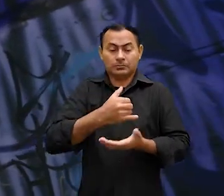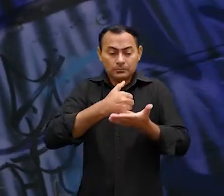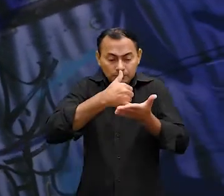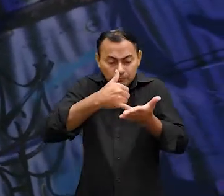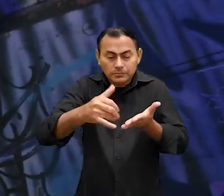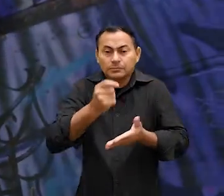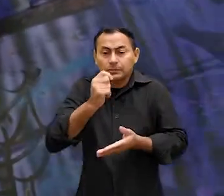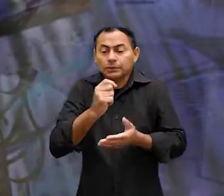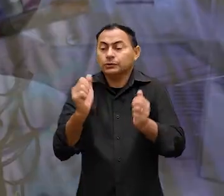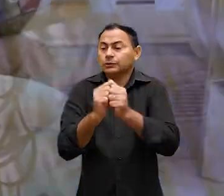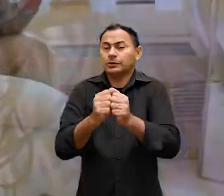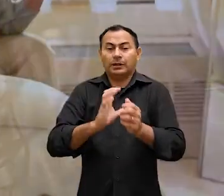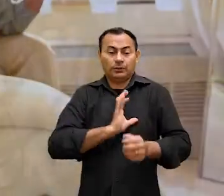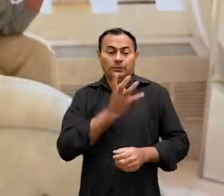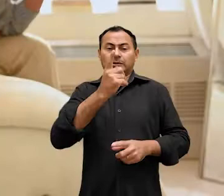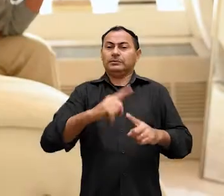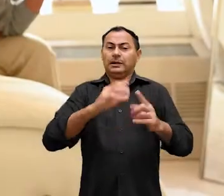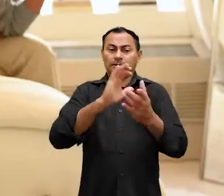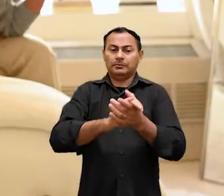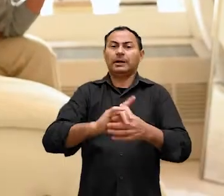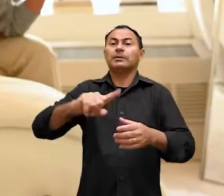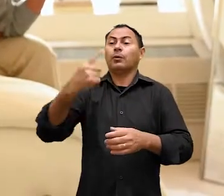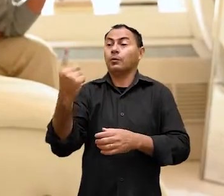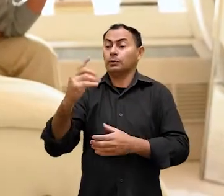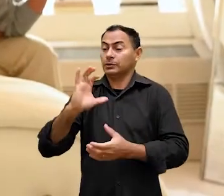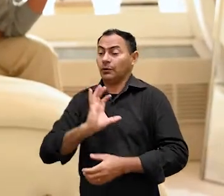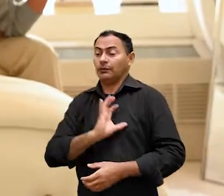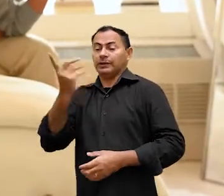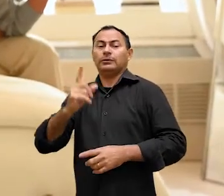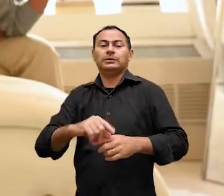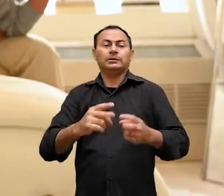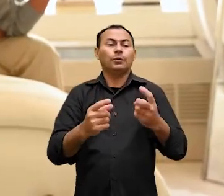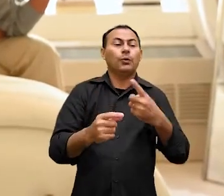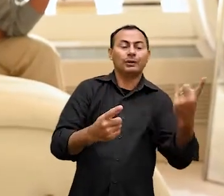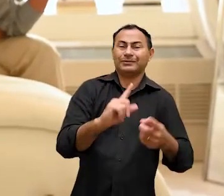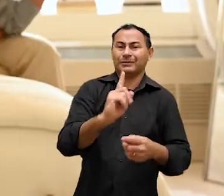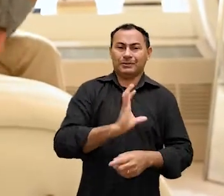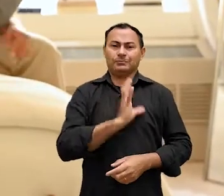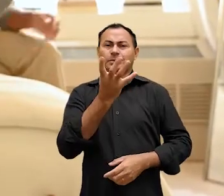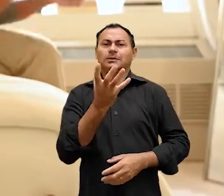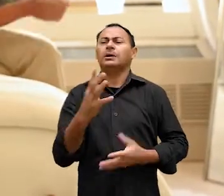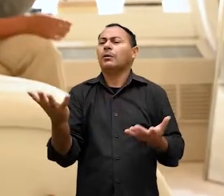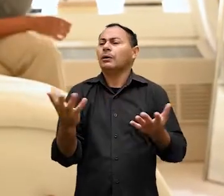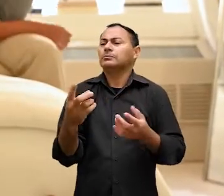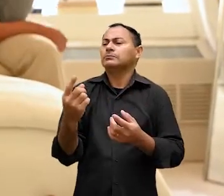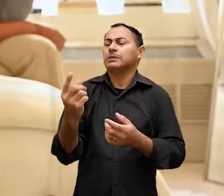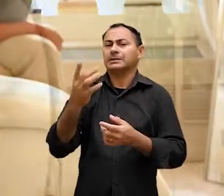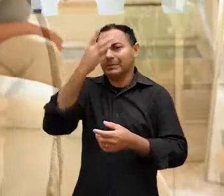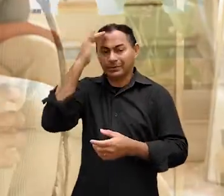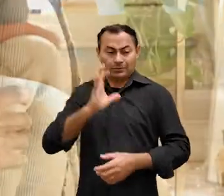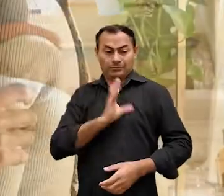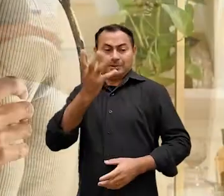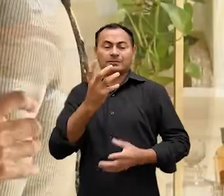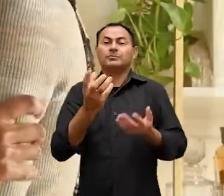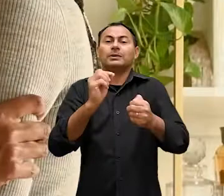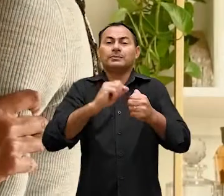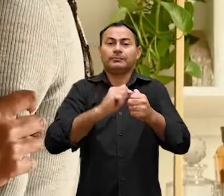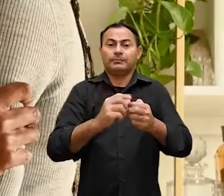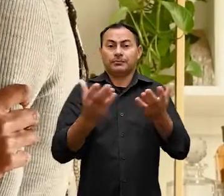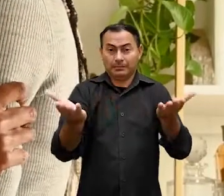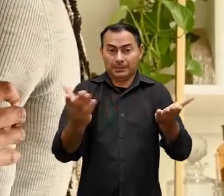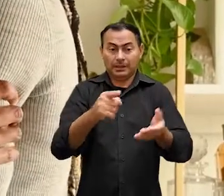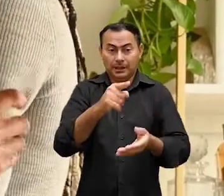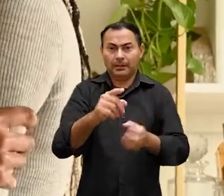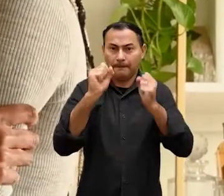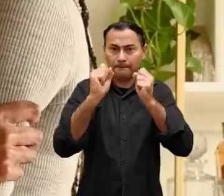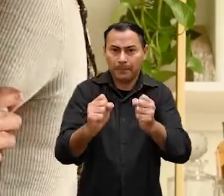convertidos quando se casaram, mas depois um deles se converteu e o outro não. E agora, hein? O que esse crente deve fazer? Espiritualmente, a situação